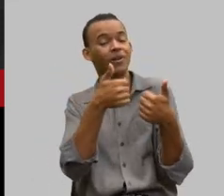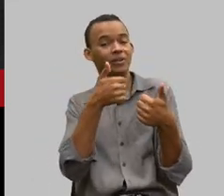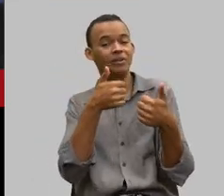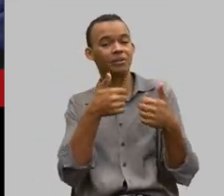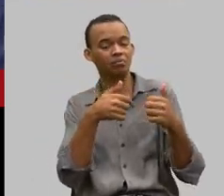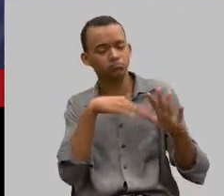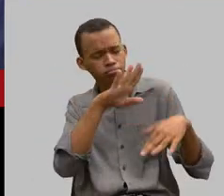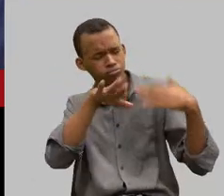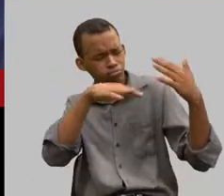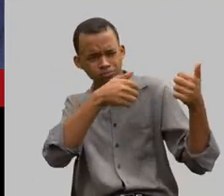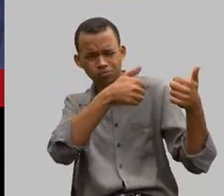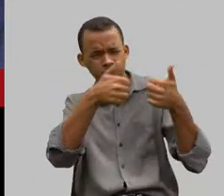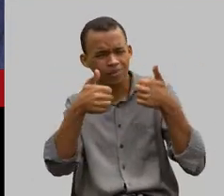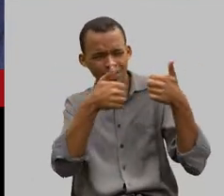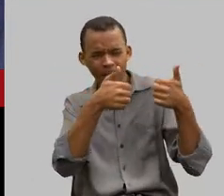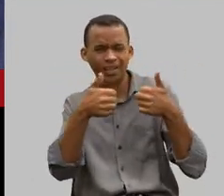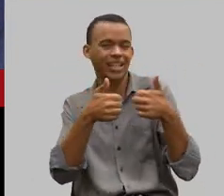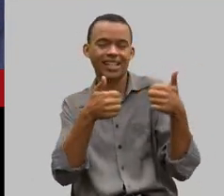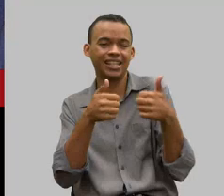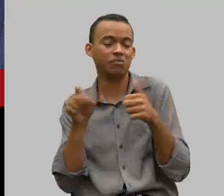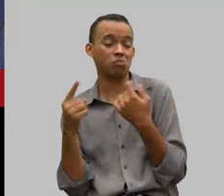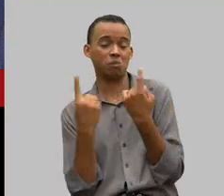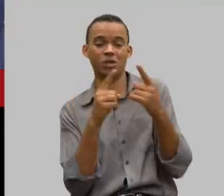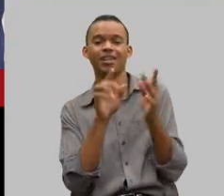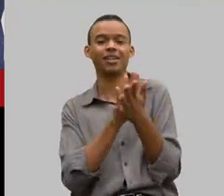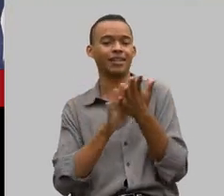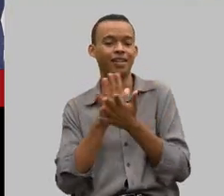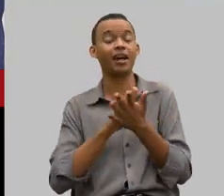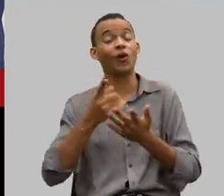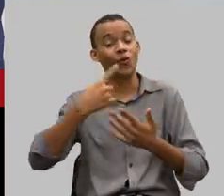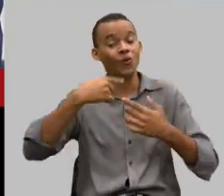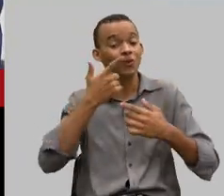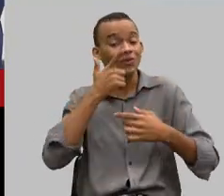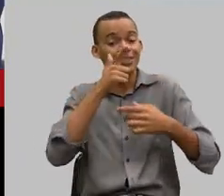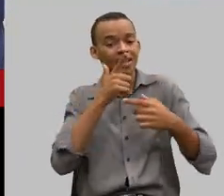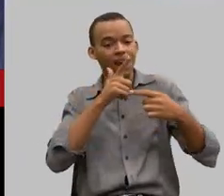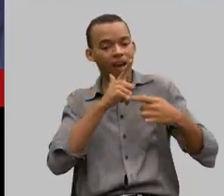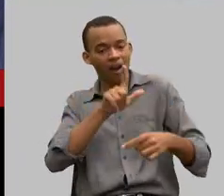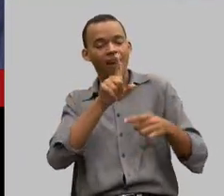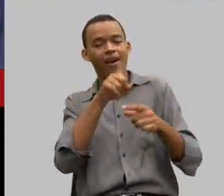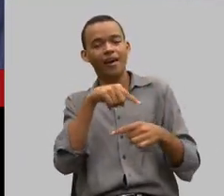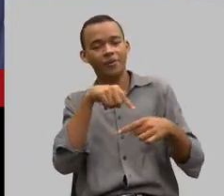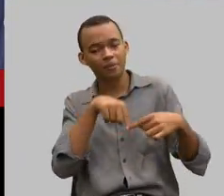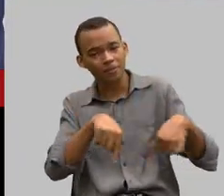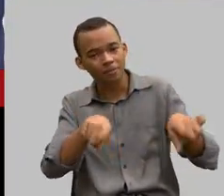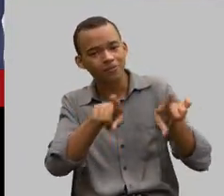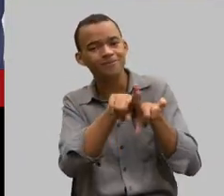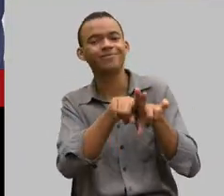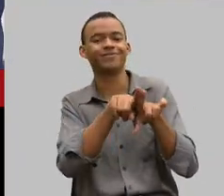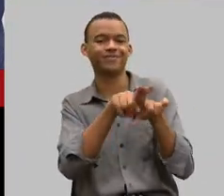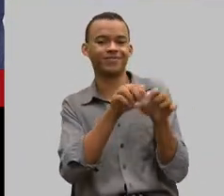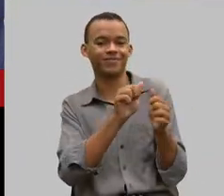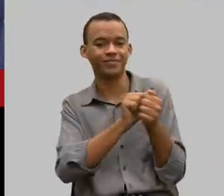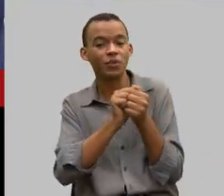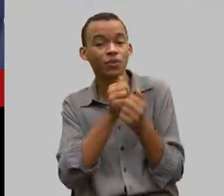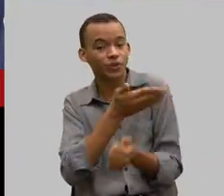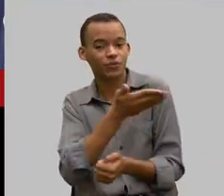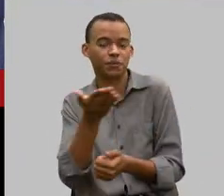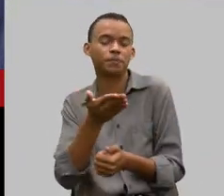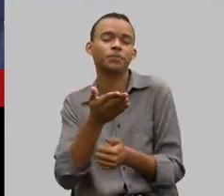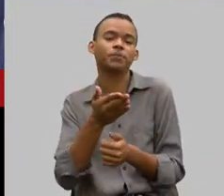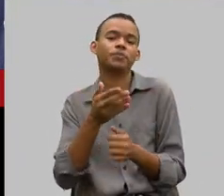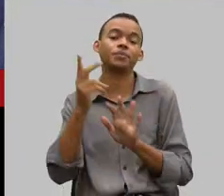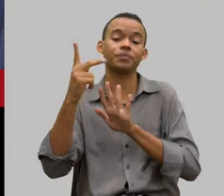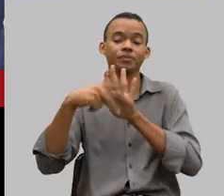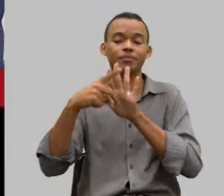continuar e nós vamos fazer isso com os senhores é importante falar que o promis agora que é esse nosso programa que nós estamos